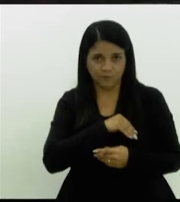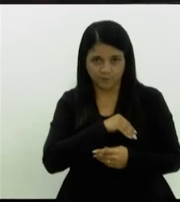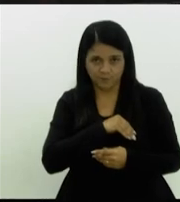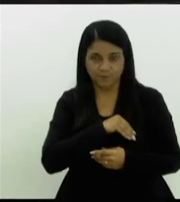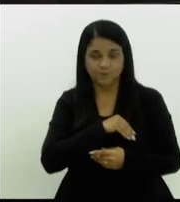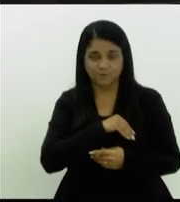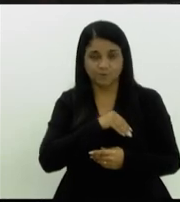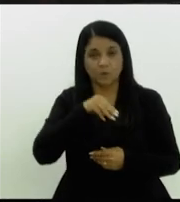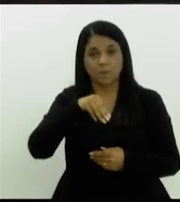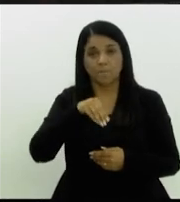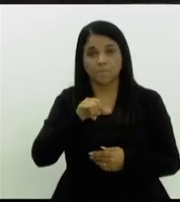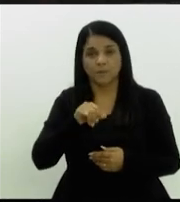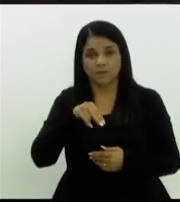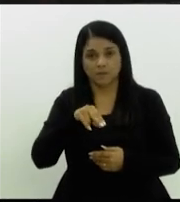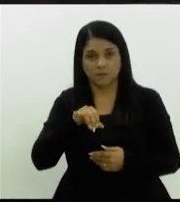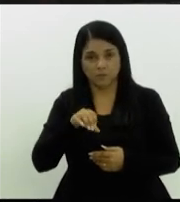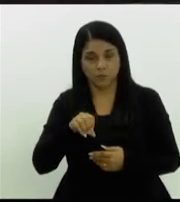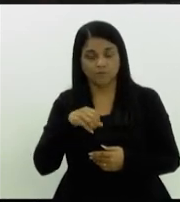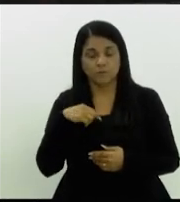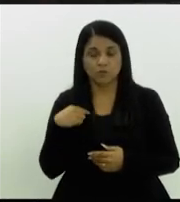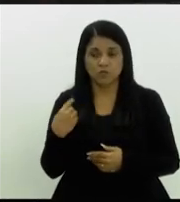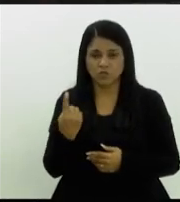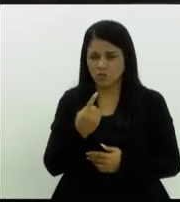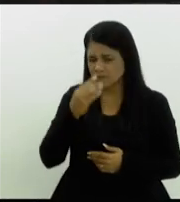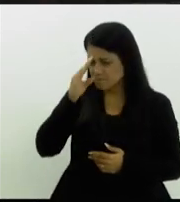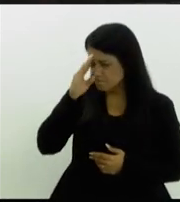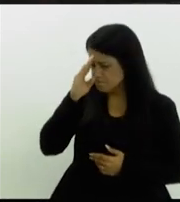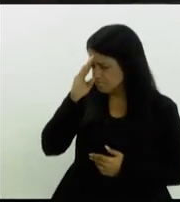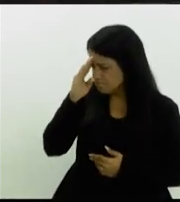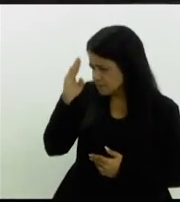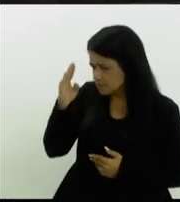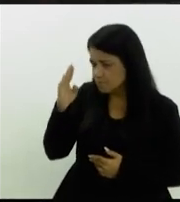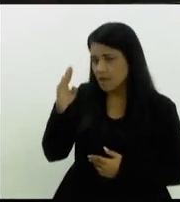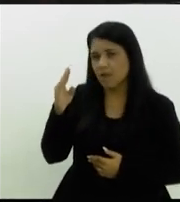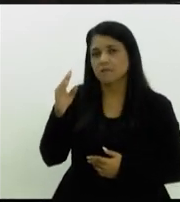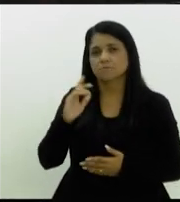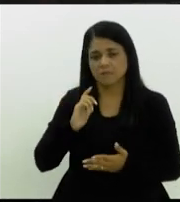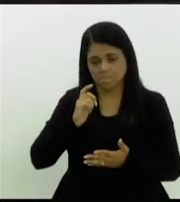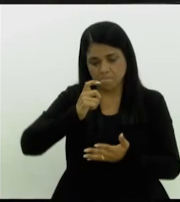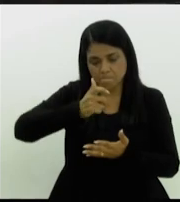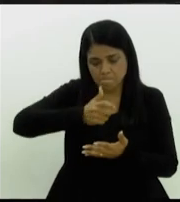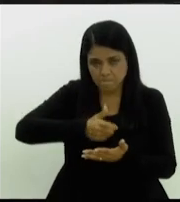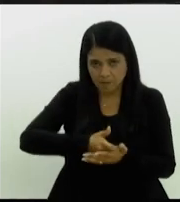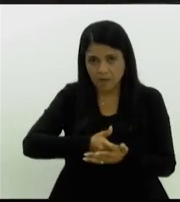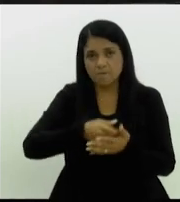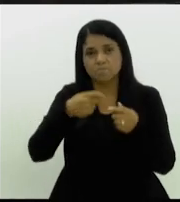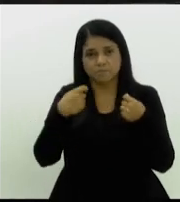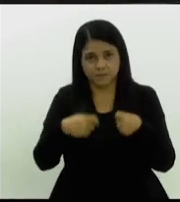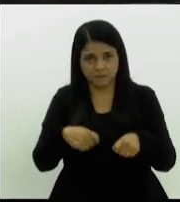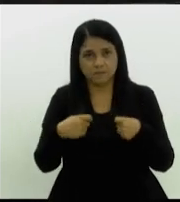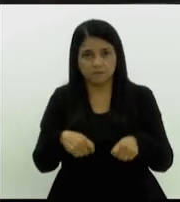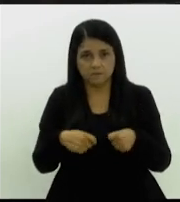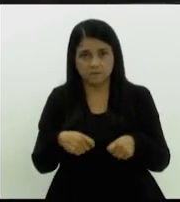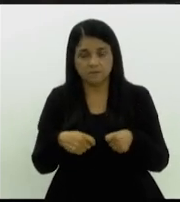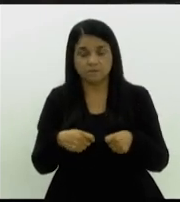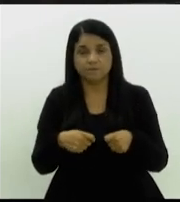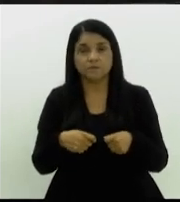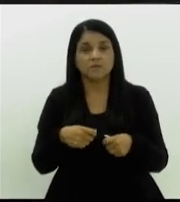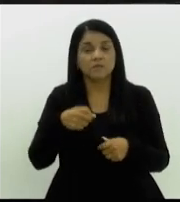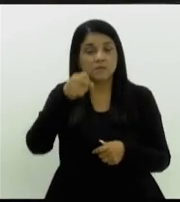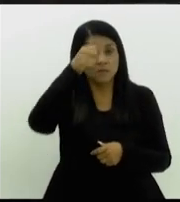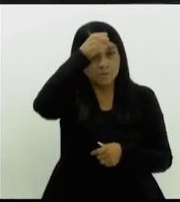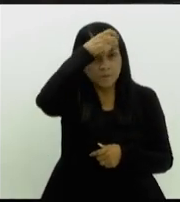é algo fundamental e tem que ser pago. E muitas